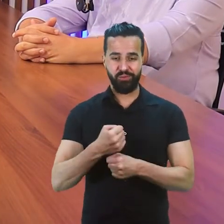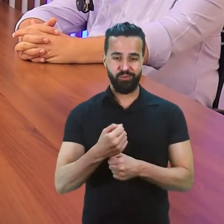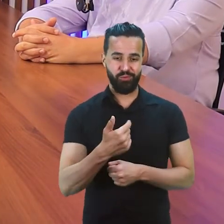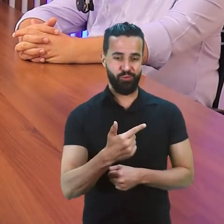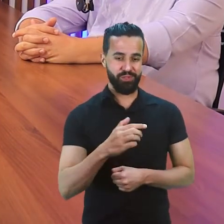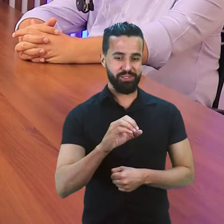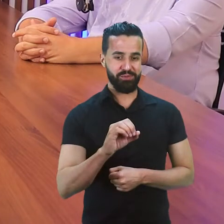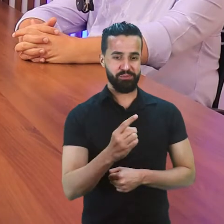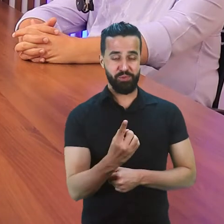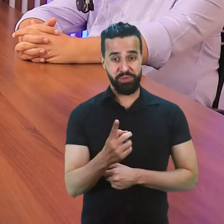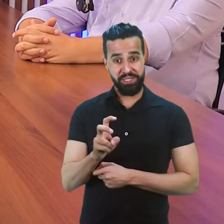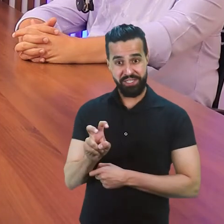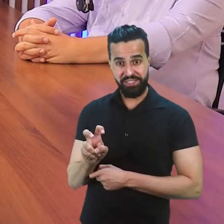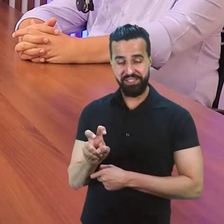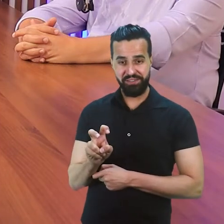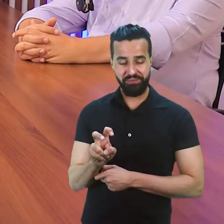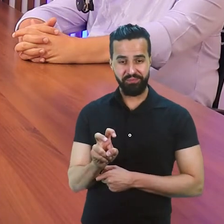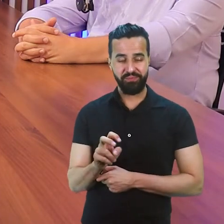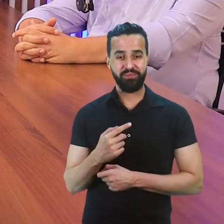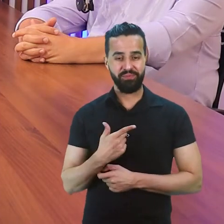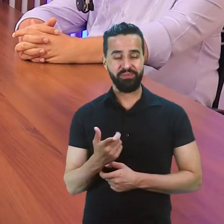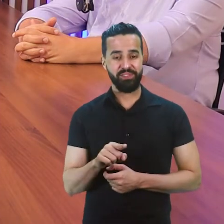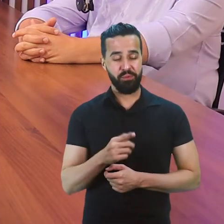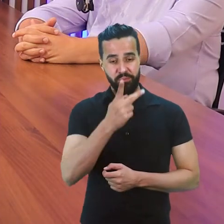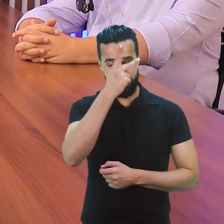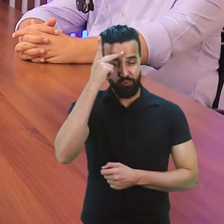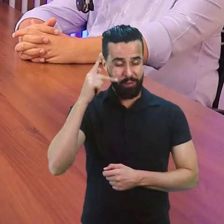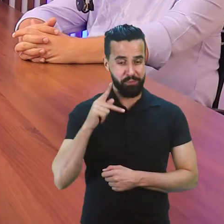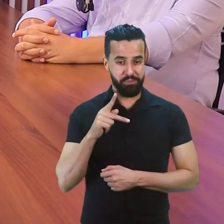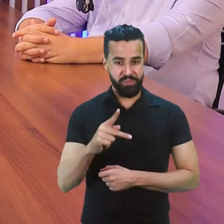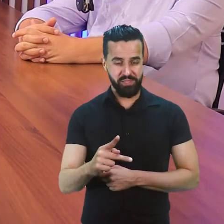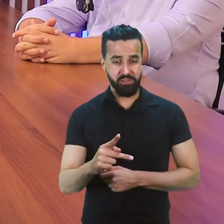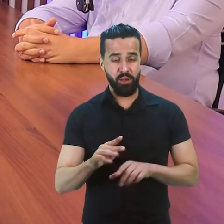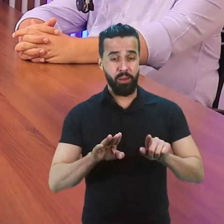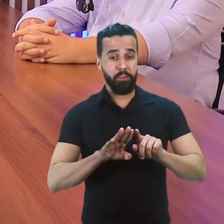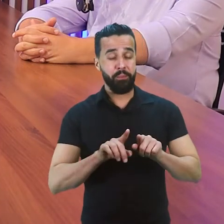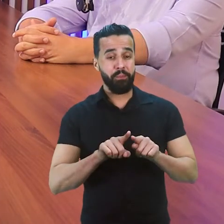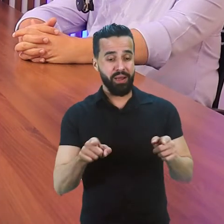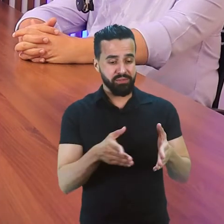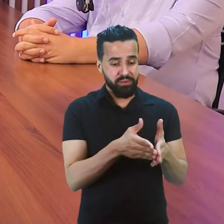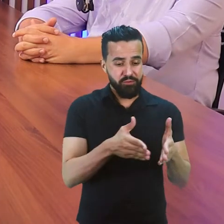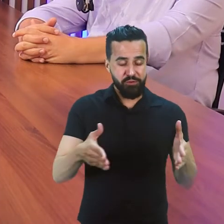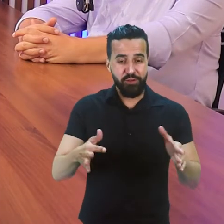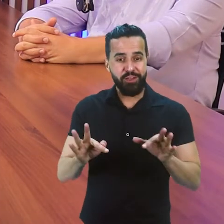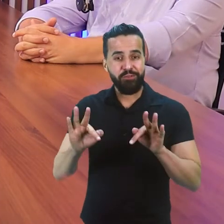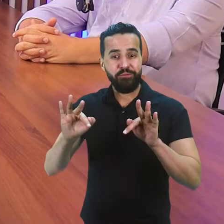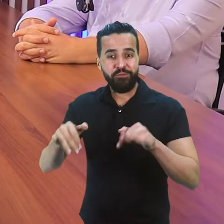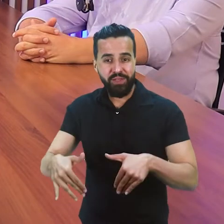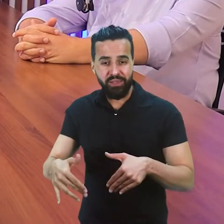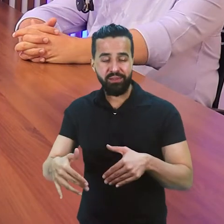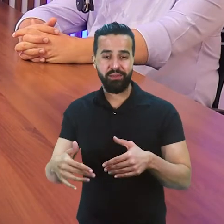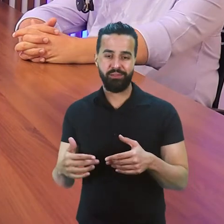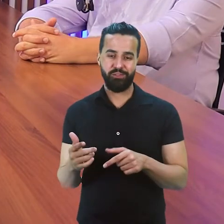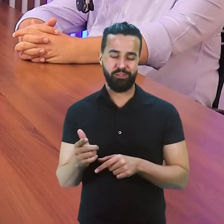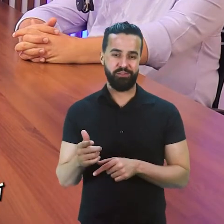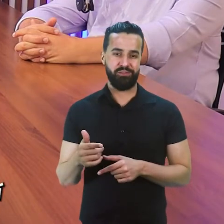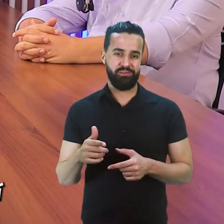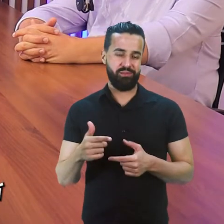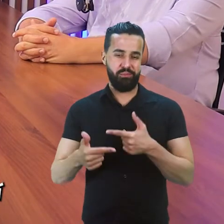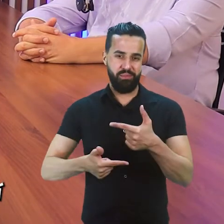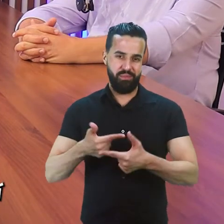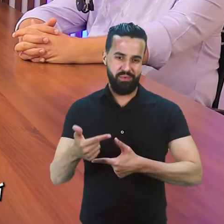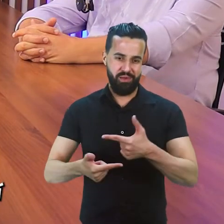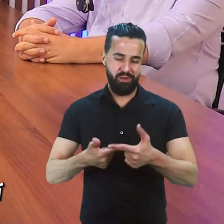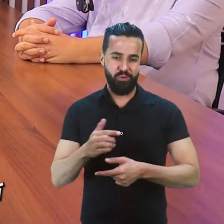2015. E o doutor Tênio era o presidente. Mas já estava no fim da gestão. No fim da gestão da OAB,